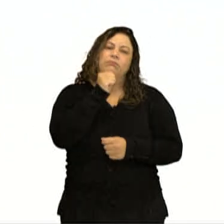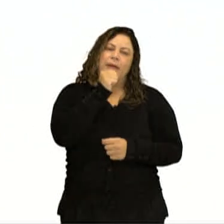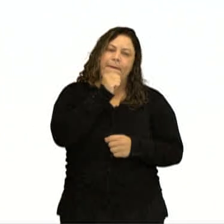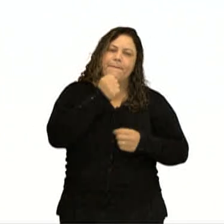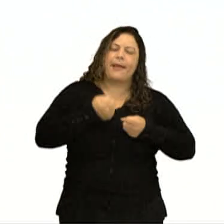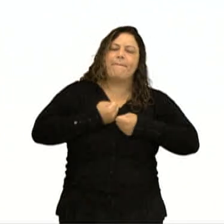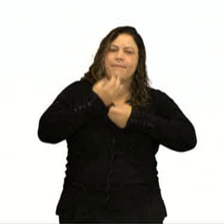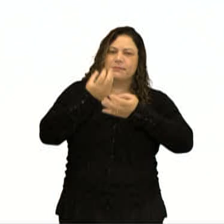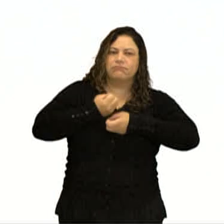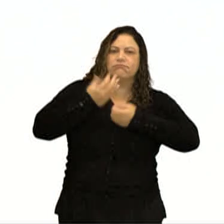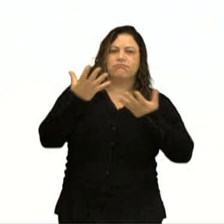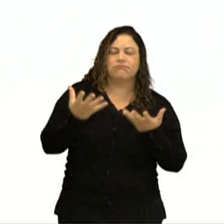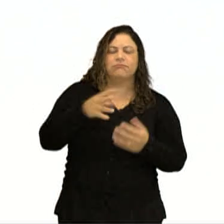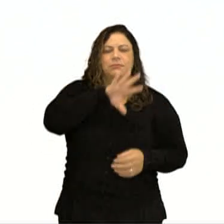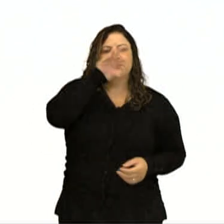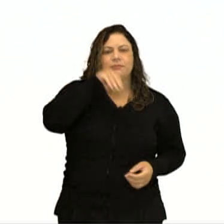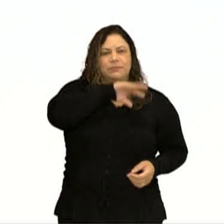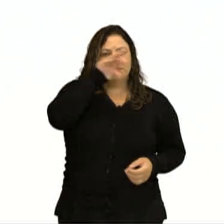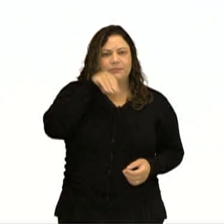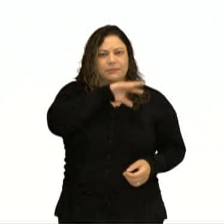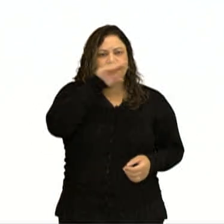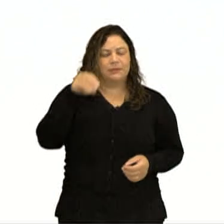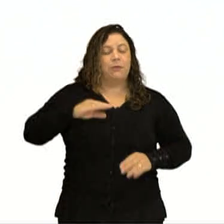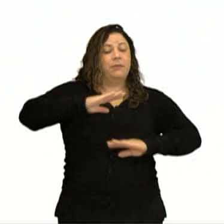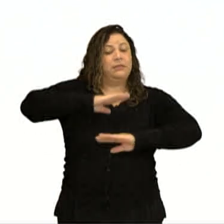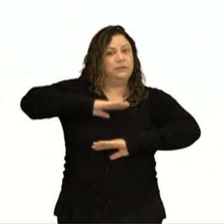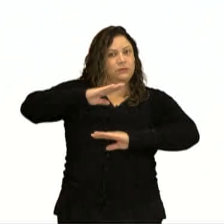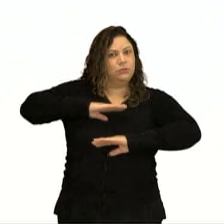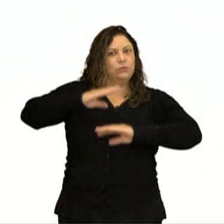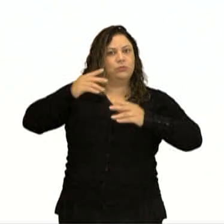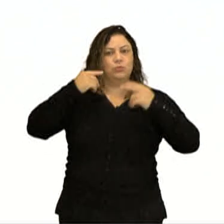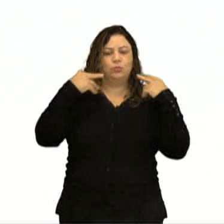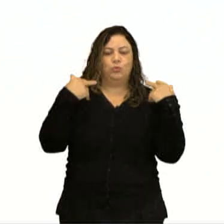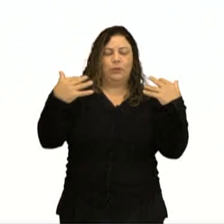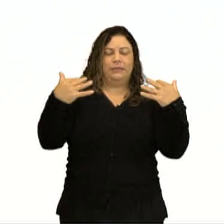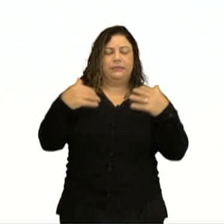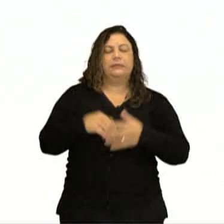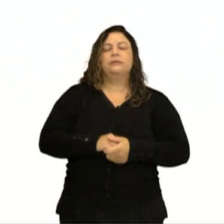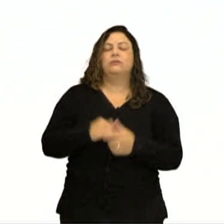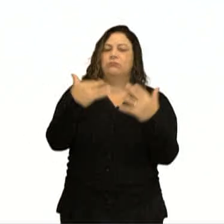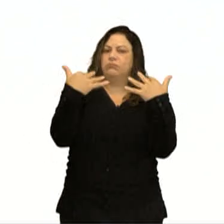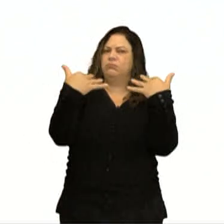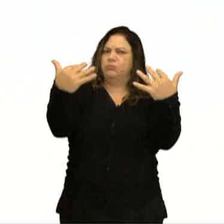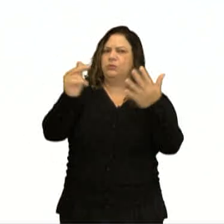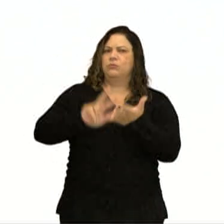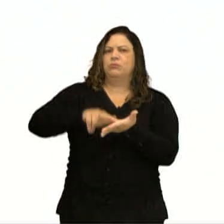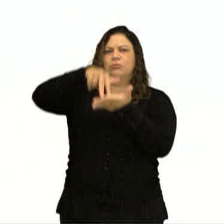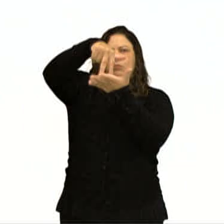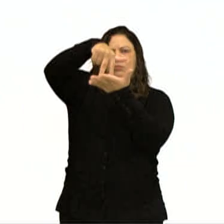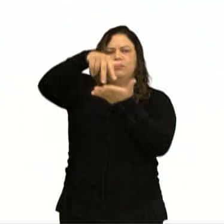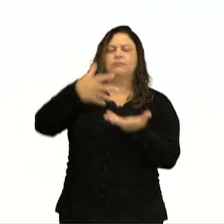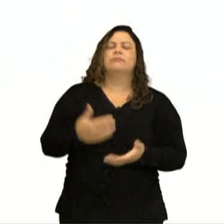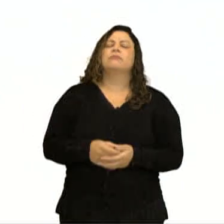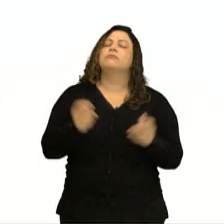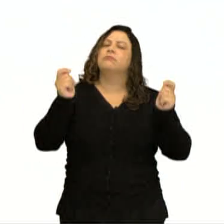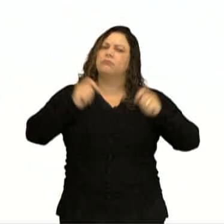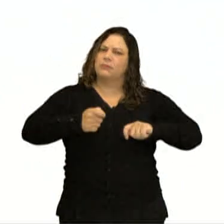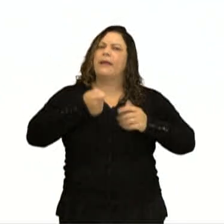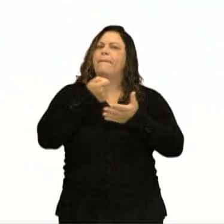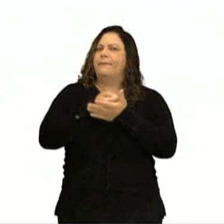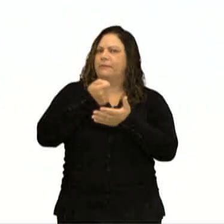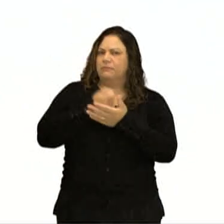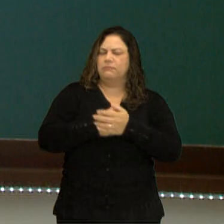ele está em uma situação, em um contexto em que seu discurso exige formalidade, assim como eu expliquei